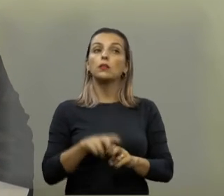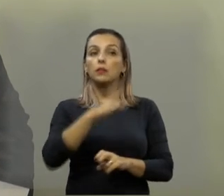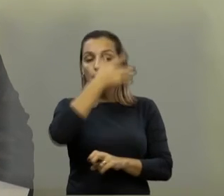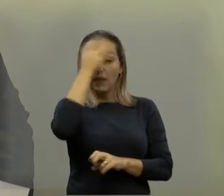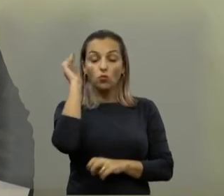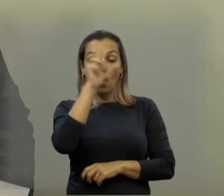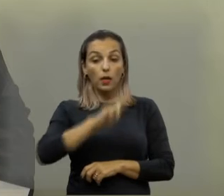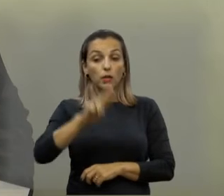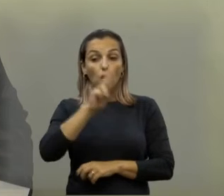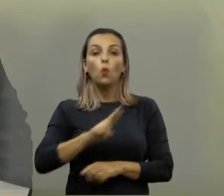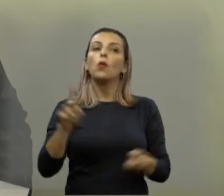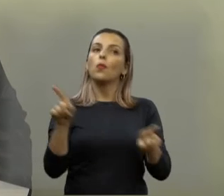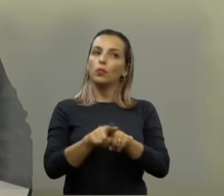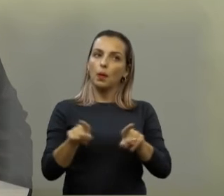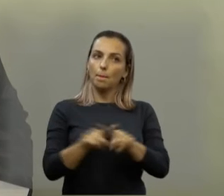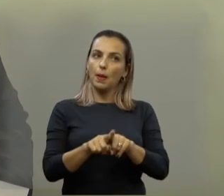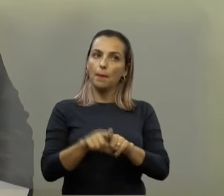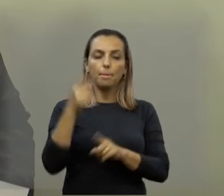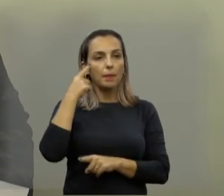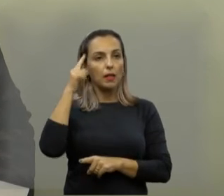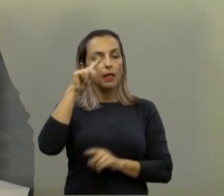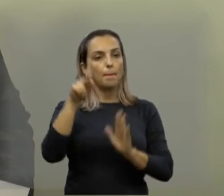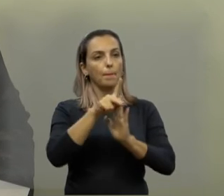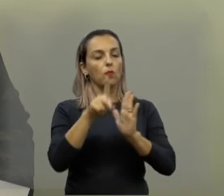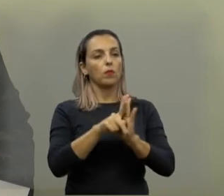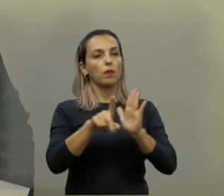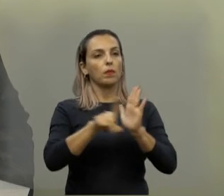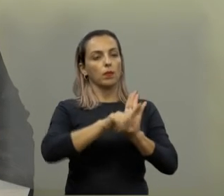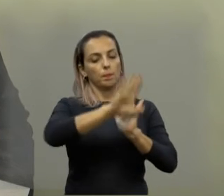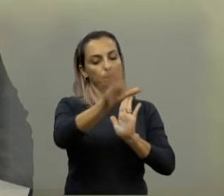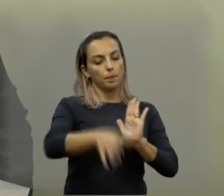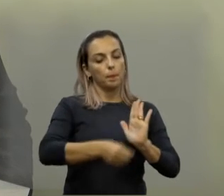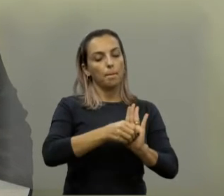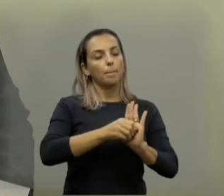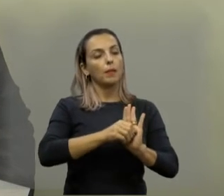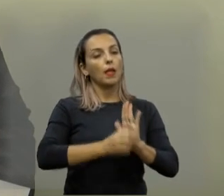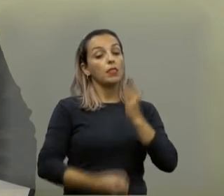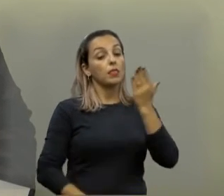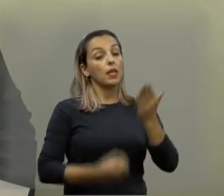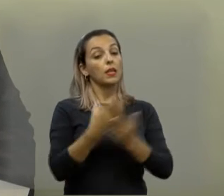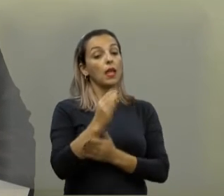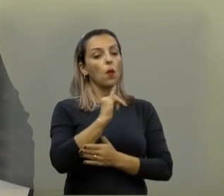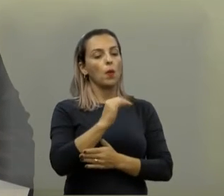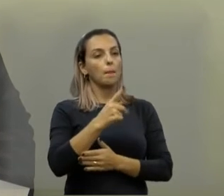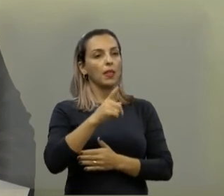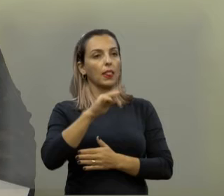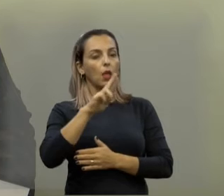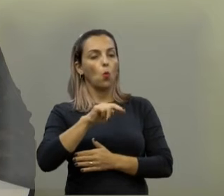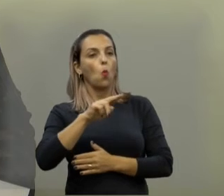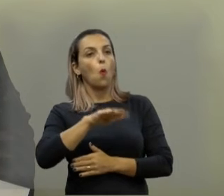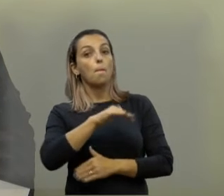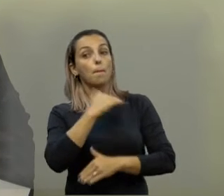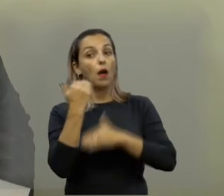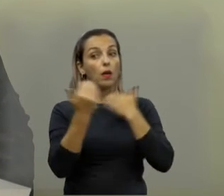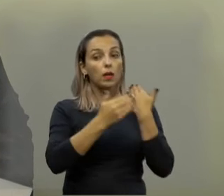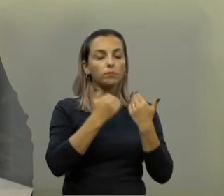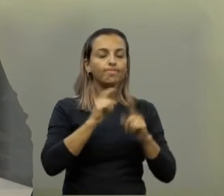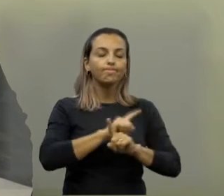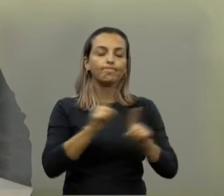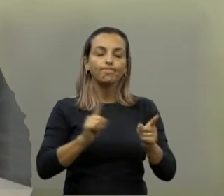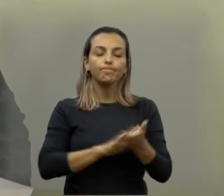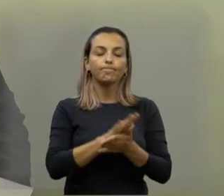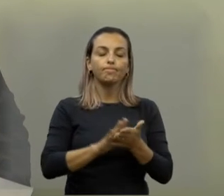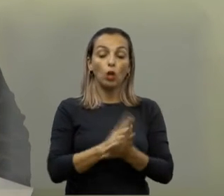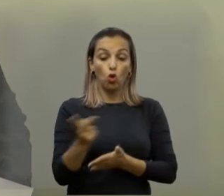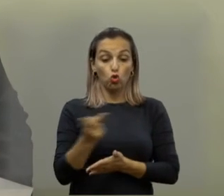os seus usuários a ideia do PLC não é criaram o IPTU para os mortos mas garantir que ambos os